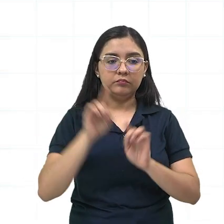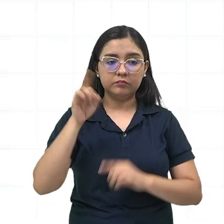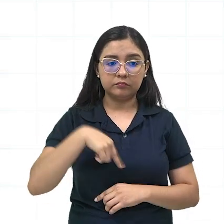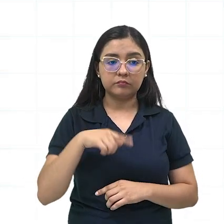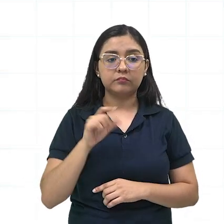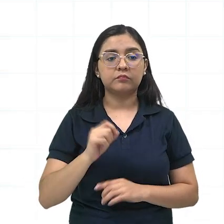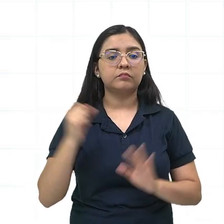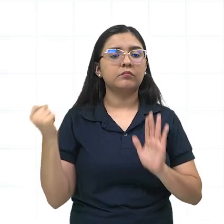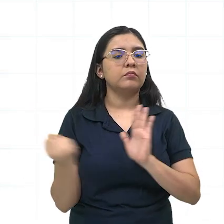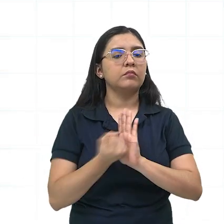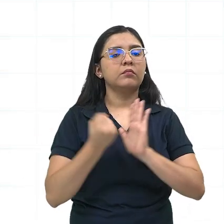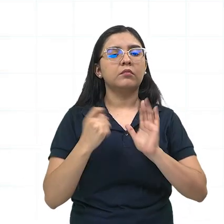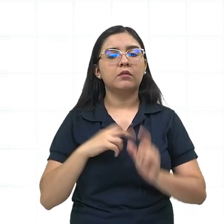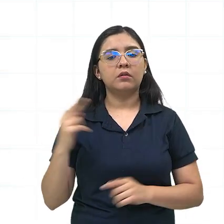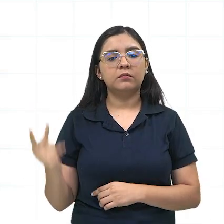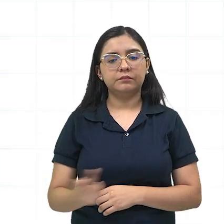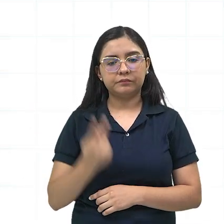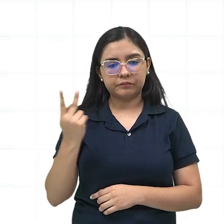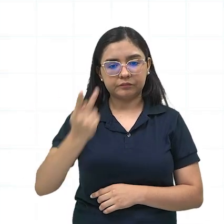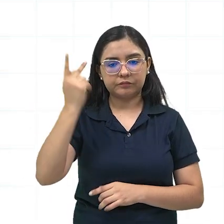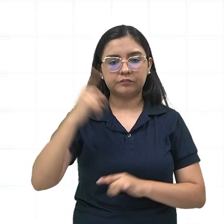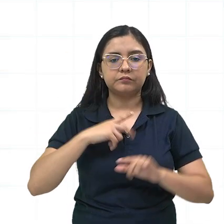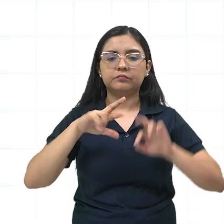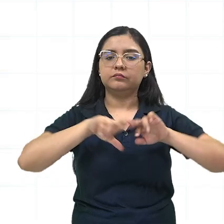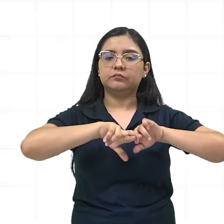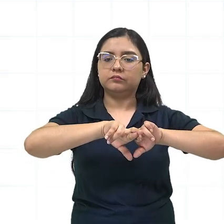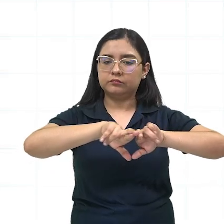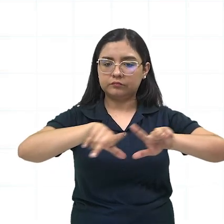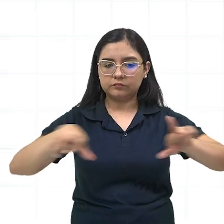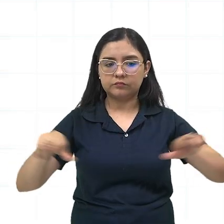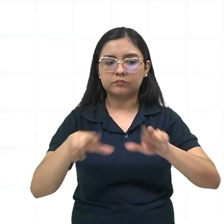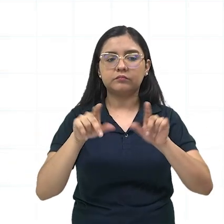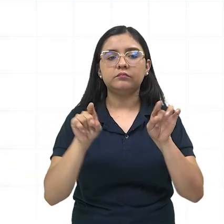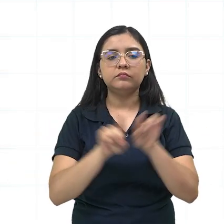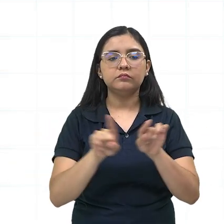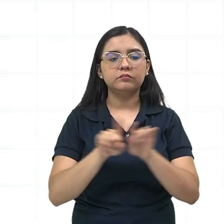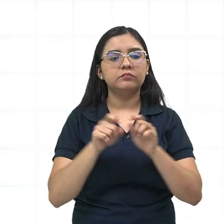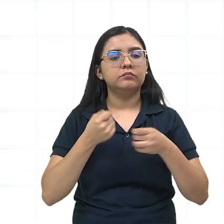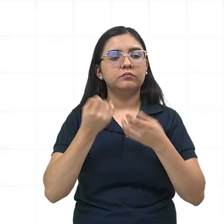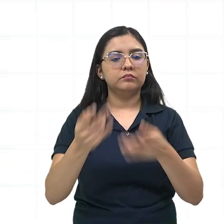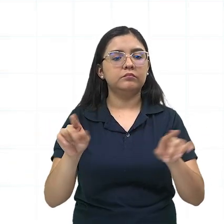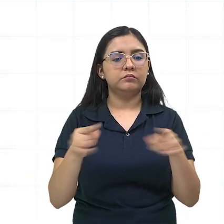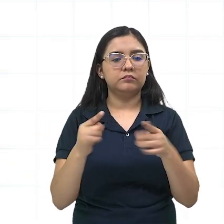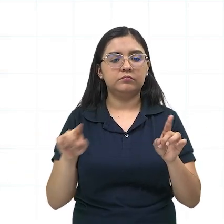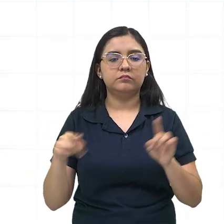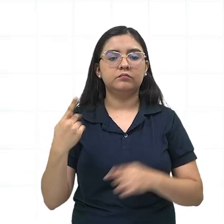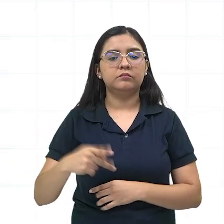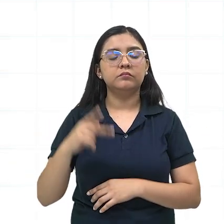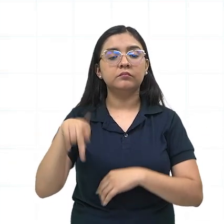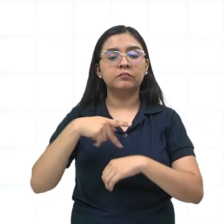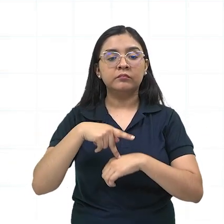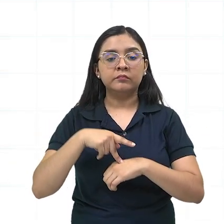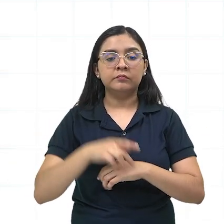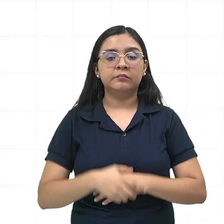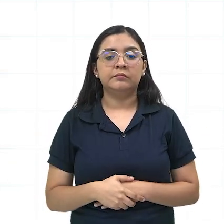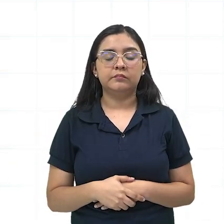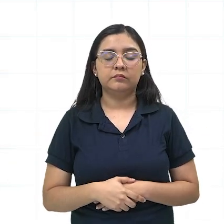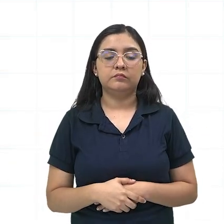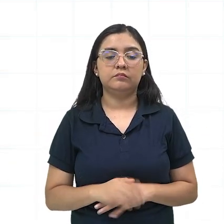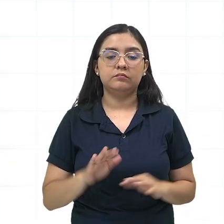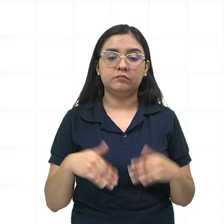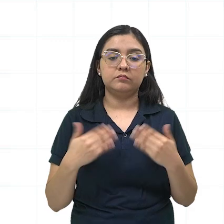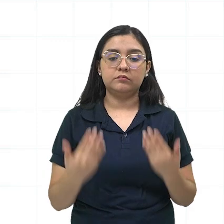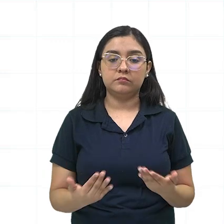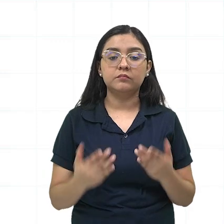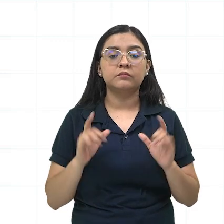e foi marcada pela valorização das diversas expressões musicais do país.